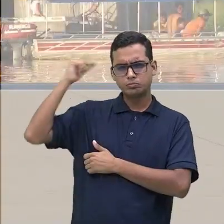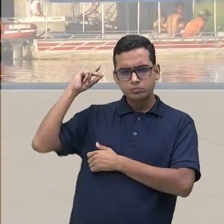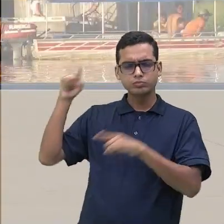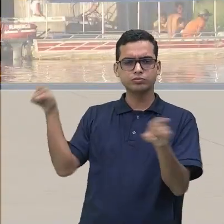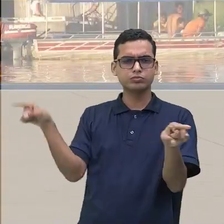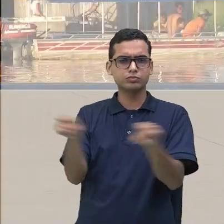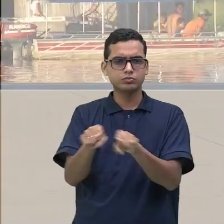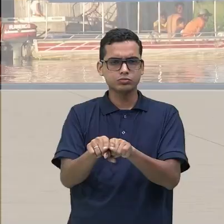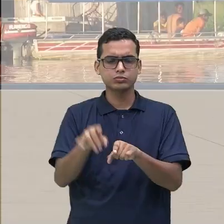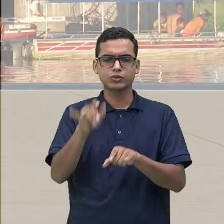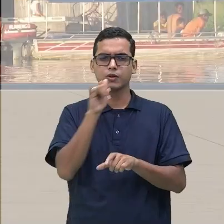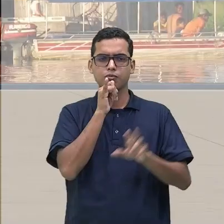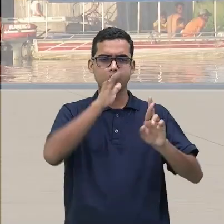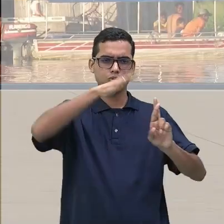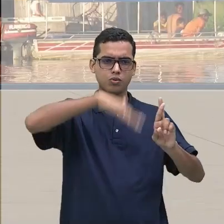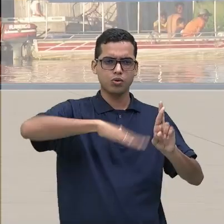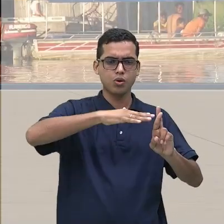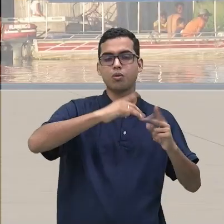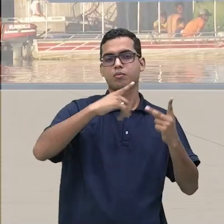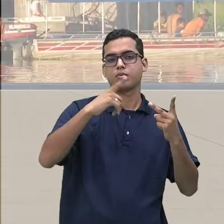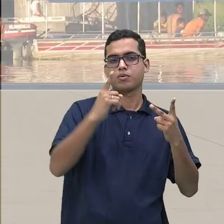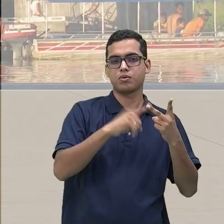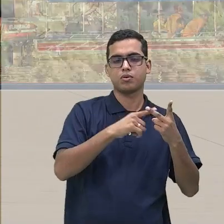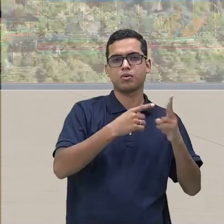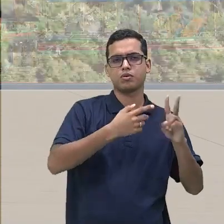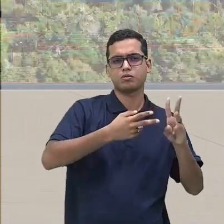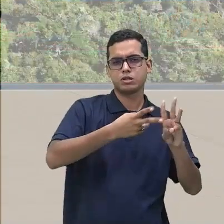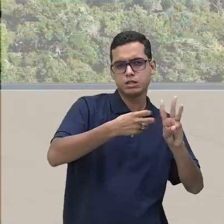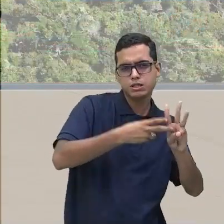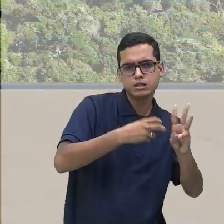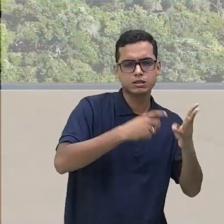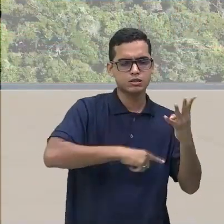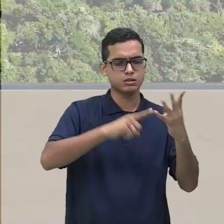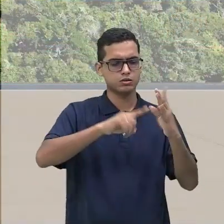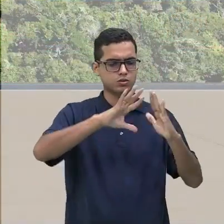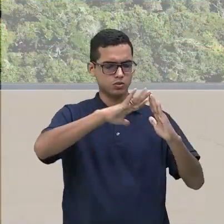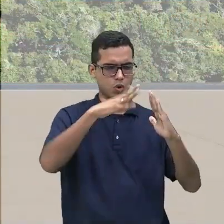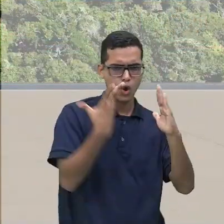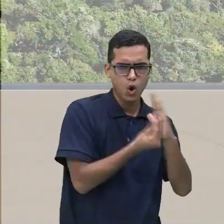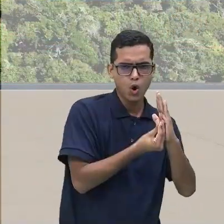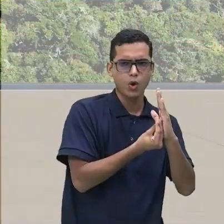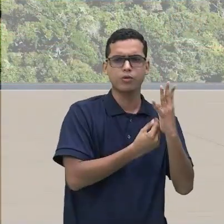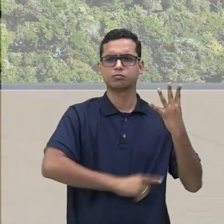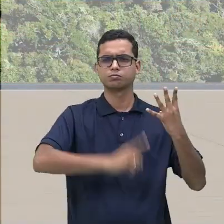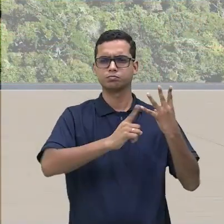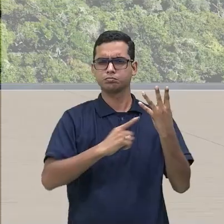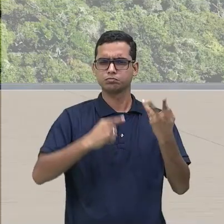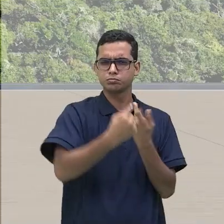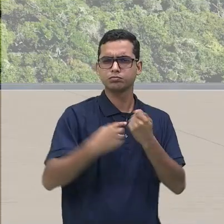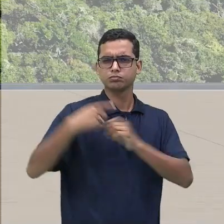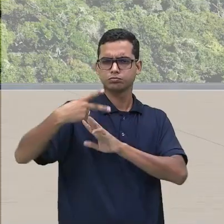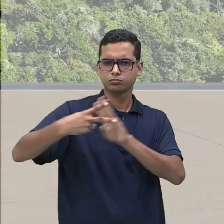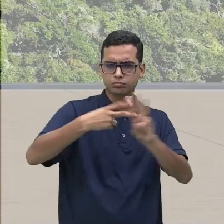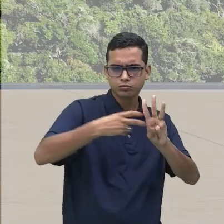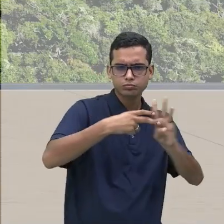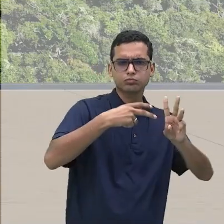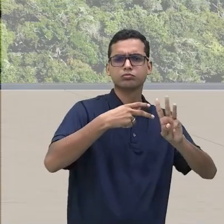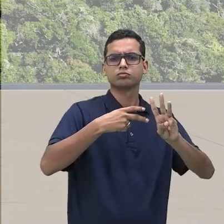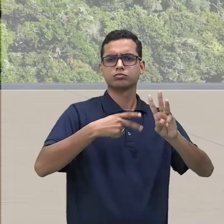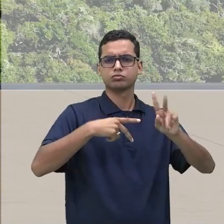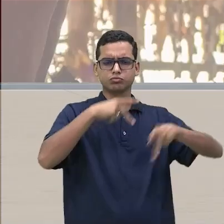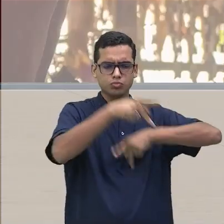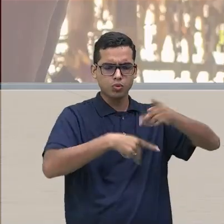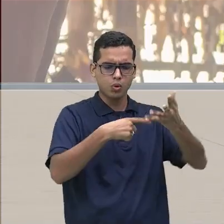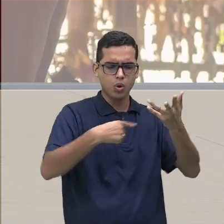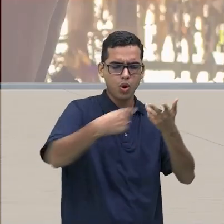os caiçaras, os ribeirinhos, eles acabam sempre buscando o quê? A natureza,